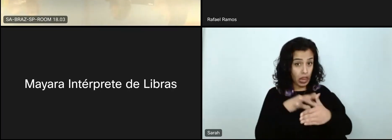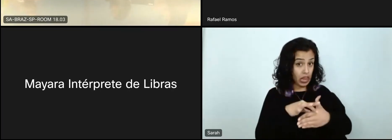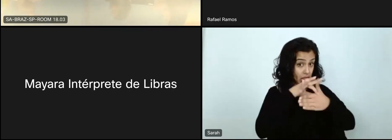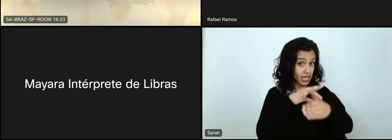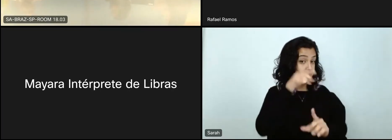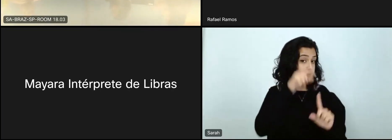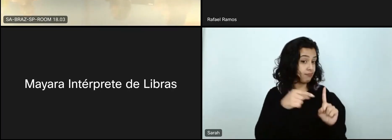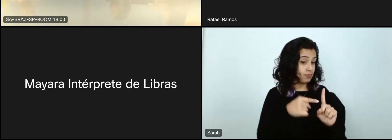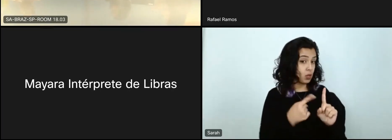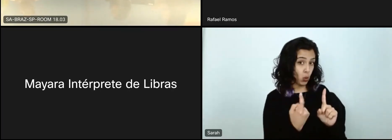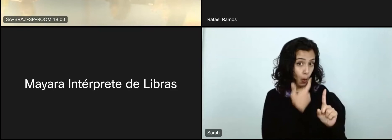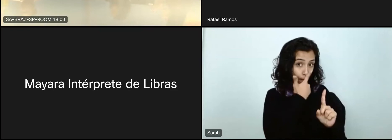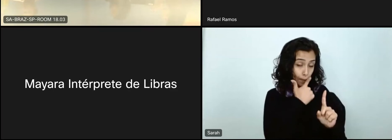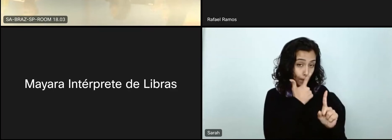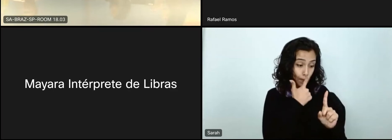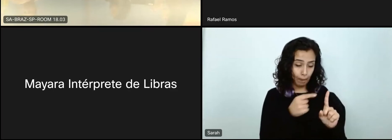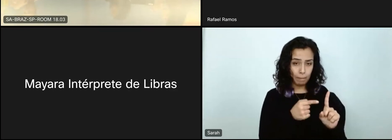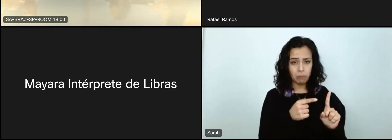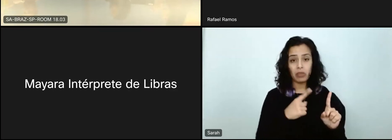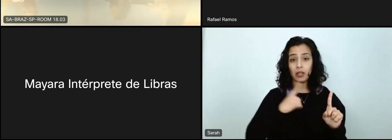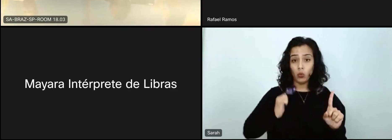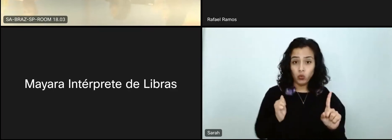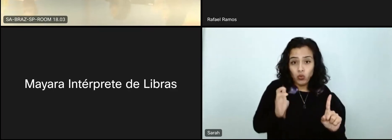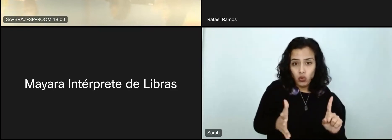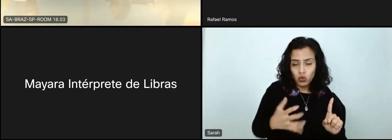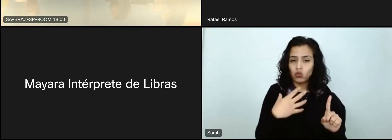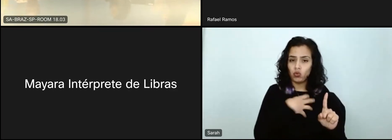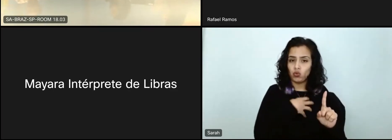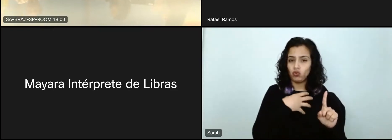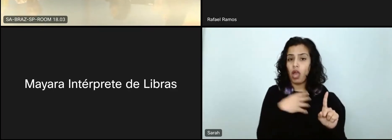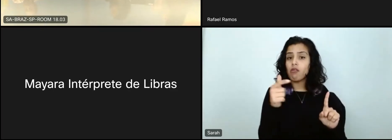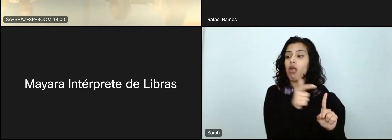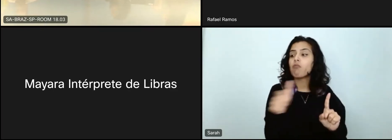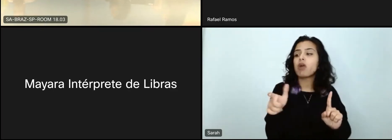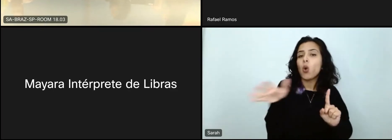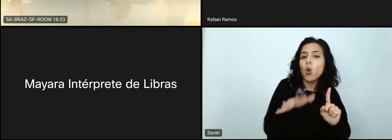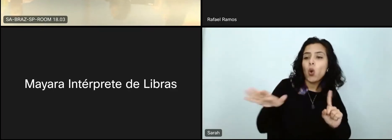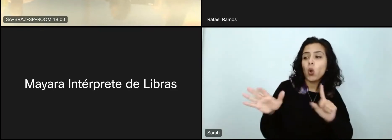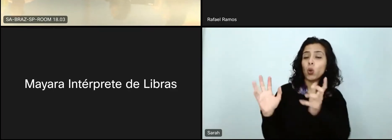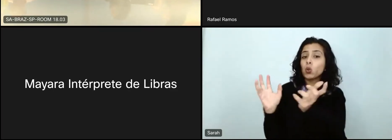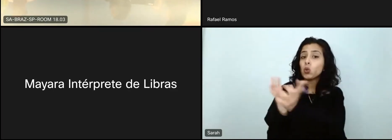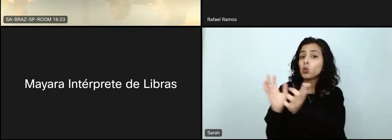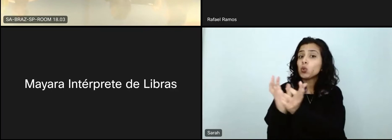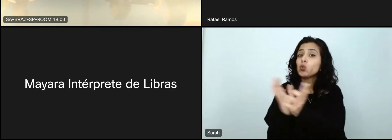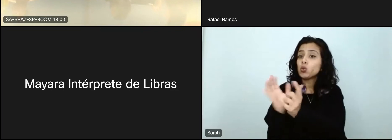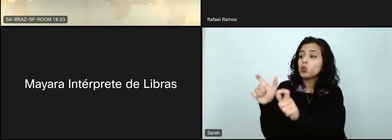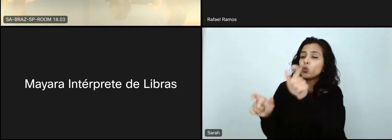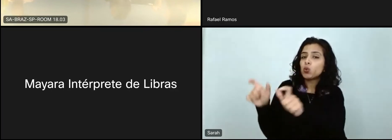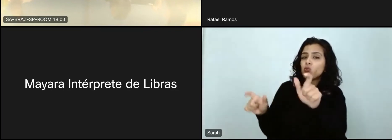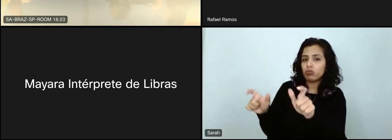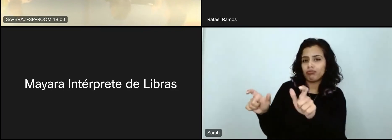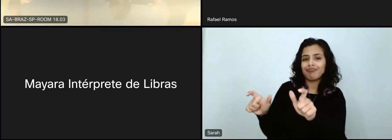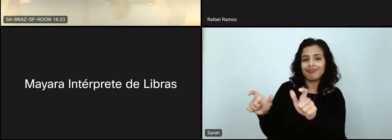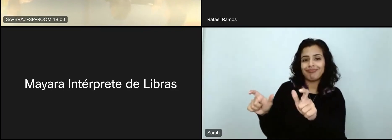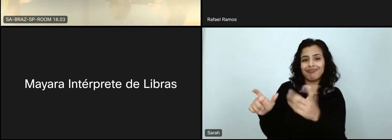De um mood, de um formato ali de atuação, de alguém que normalmente lidera, que faz com que as pessoas tendenciem